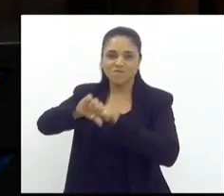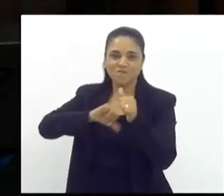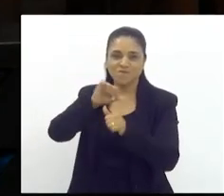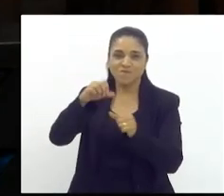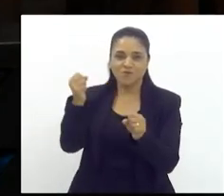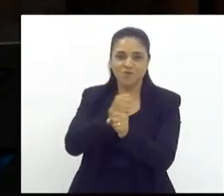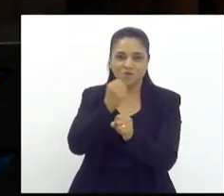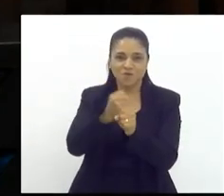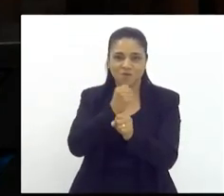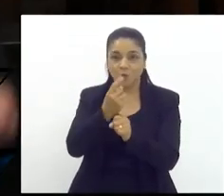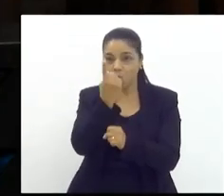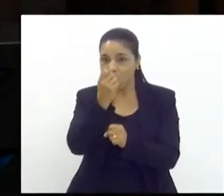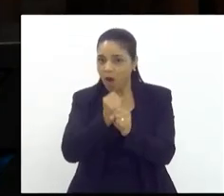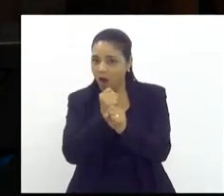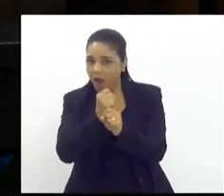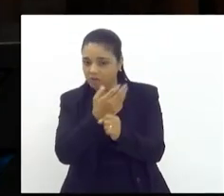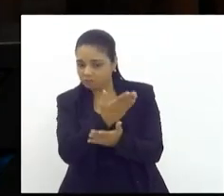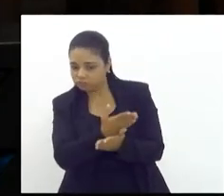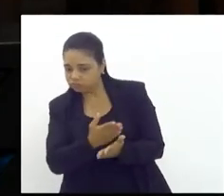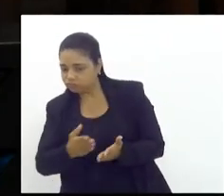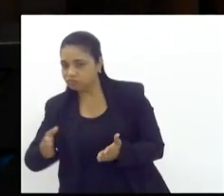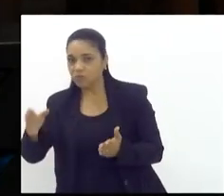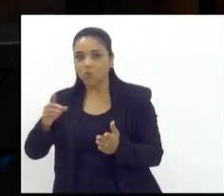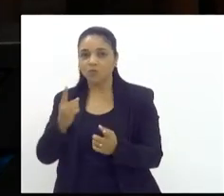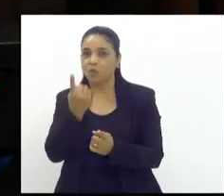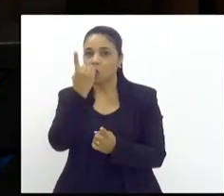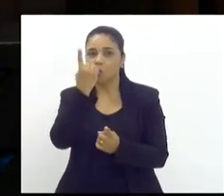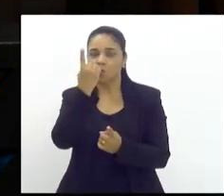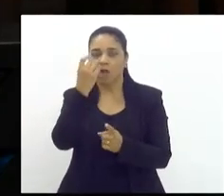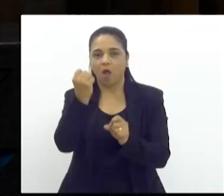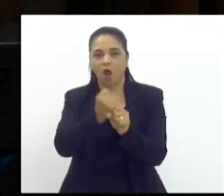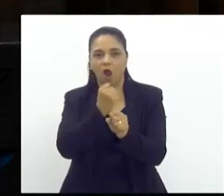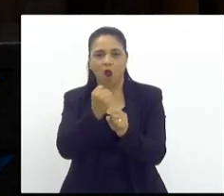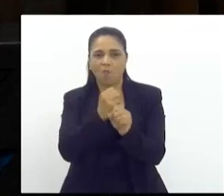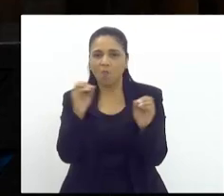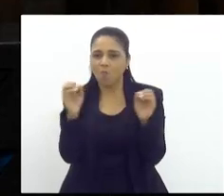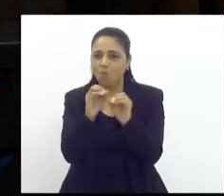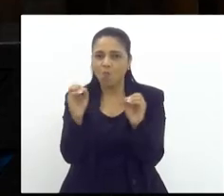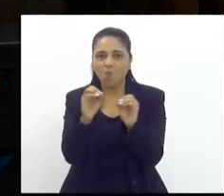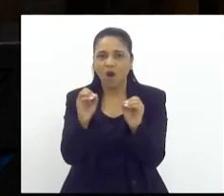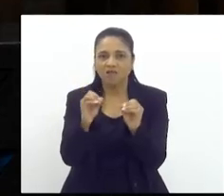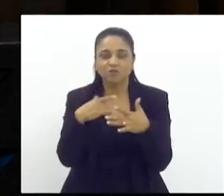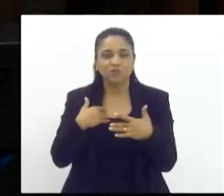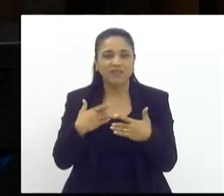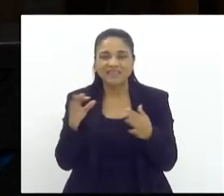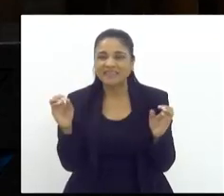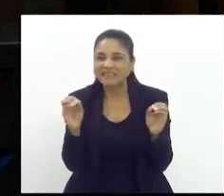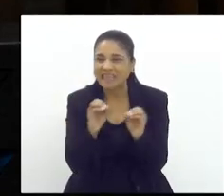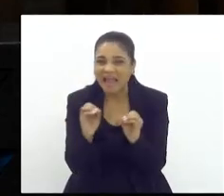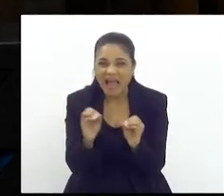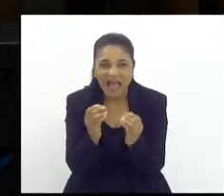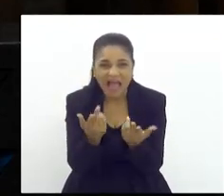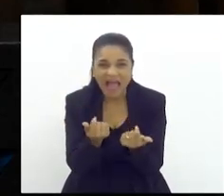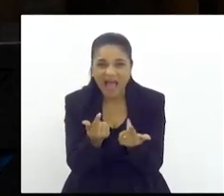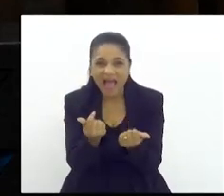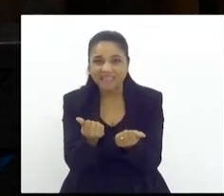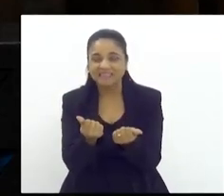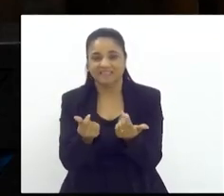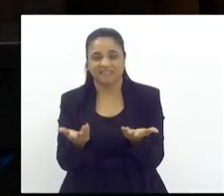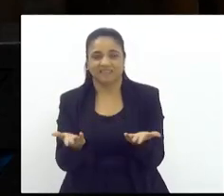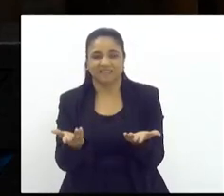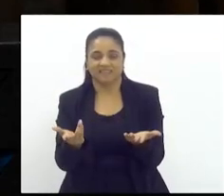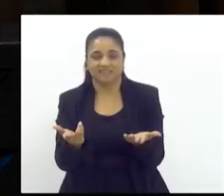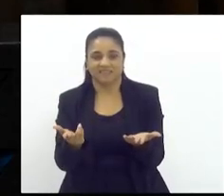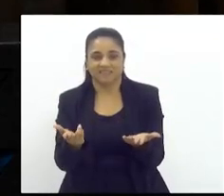se passou e não tem um prego lá não tem um container o que tem são caixas d'águas